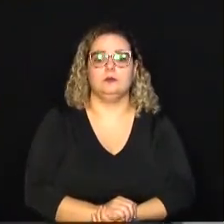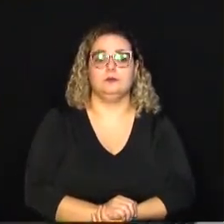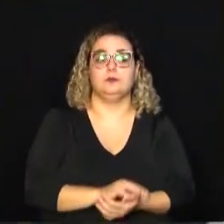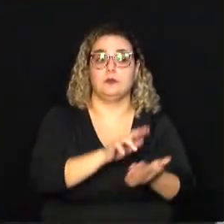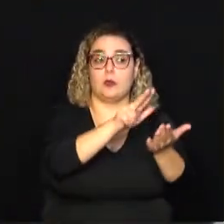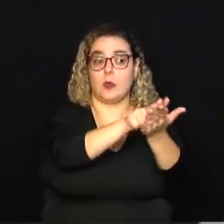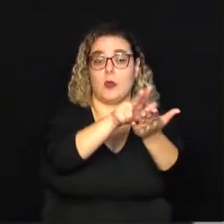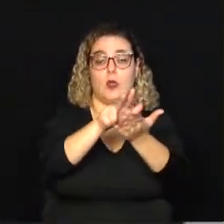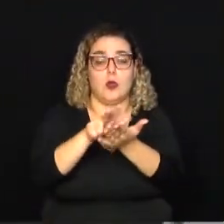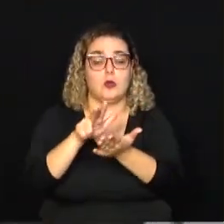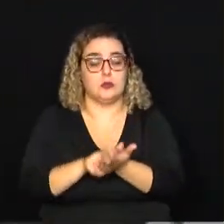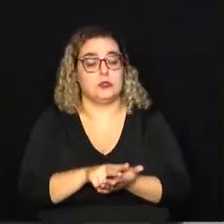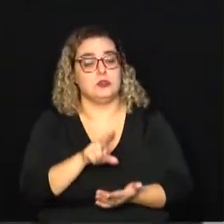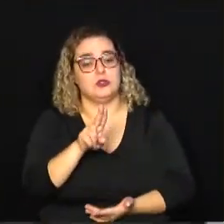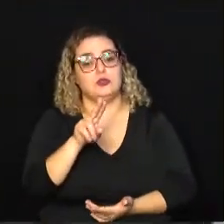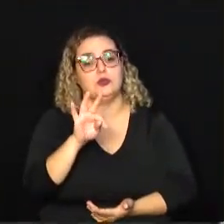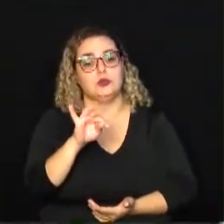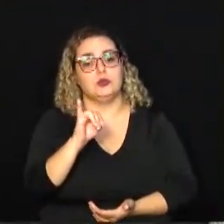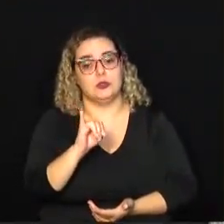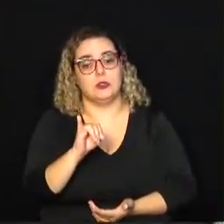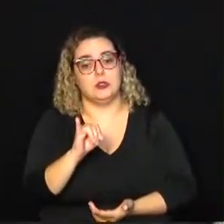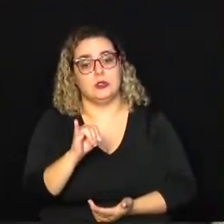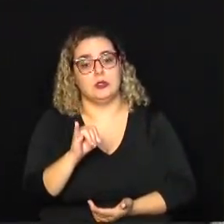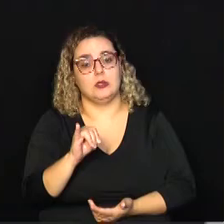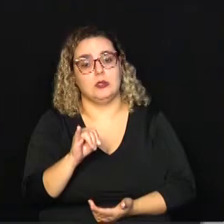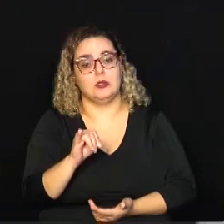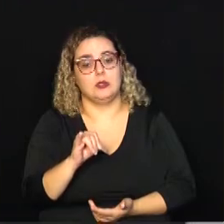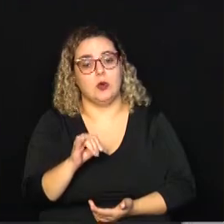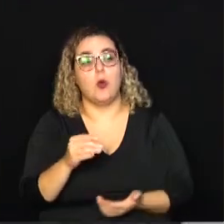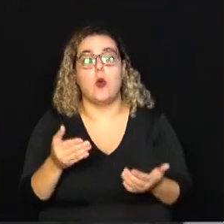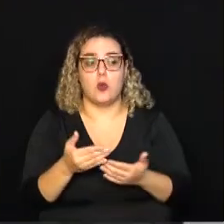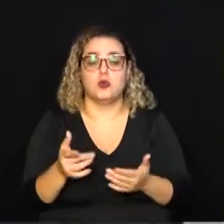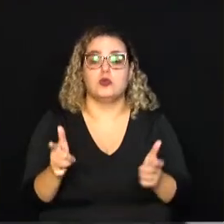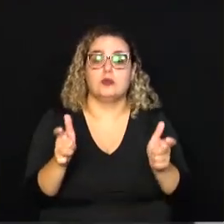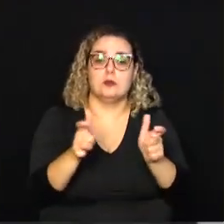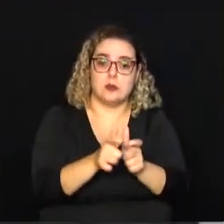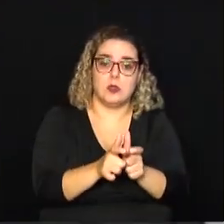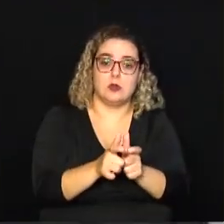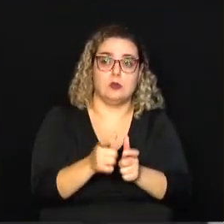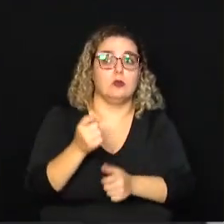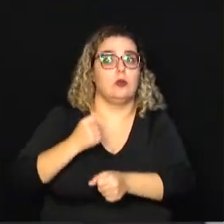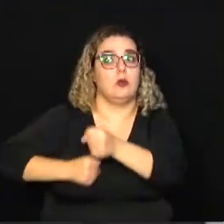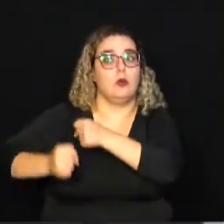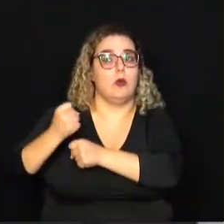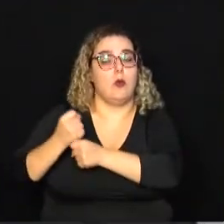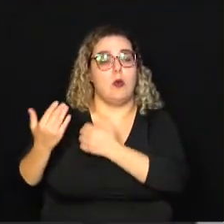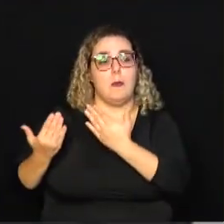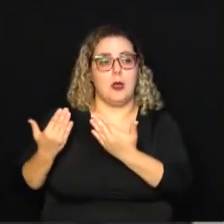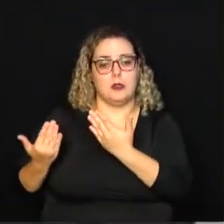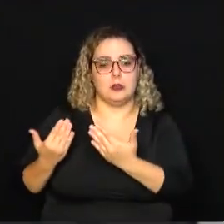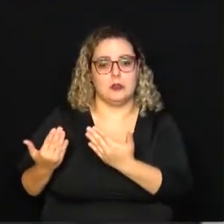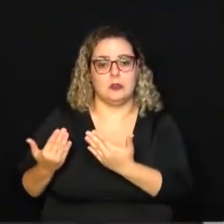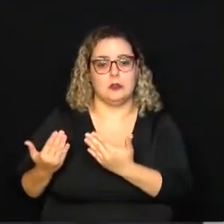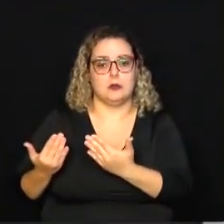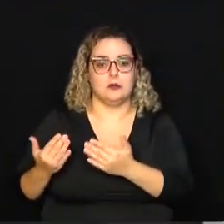gente sabe que, o Pedro falou, hoje a gente tem menos leitos de UTI do que o ano passado, mas não dá para a gente